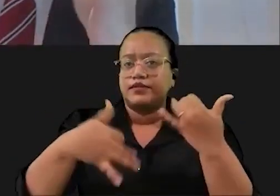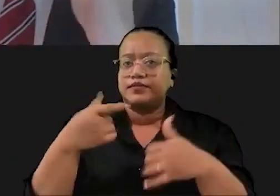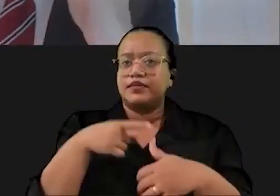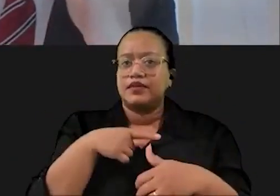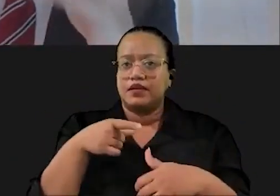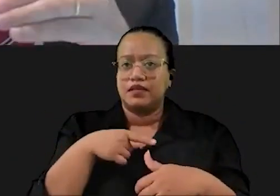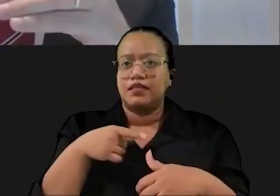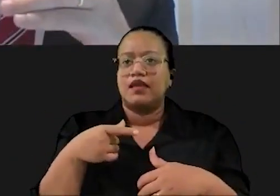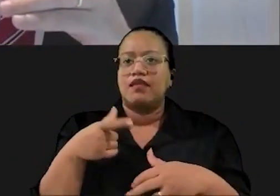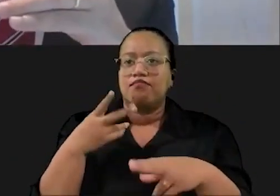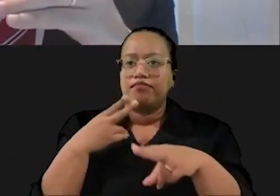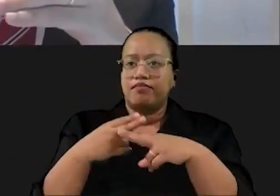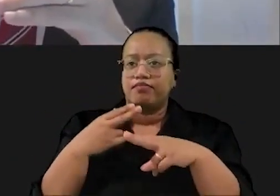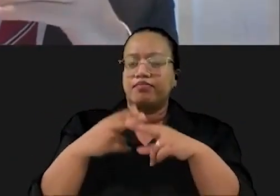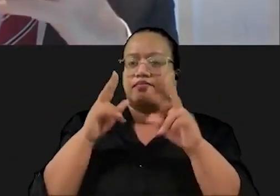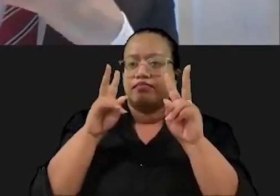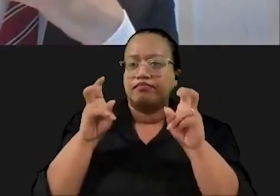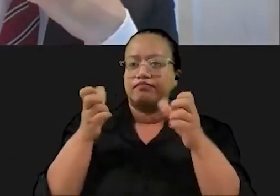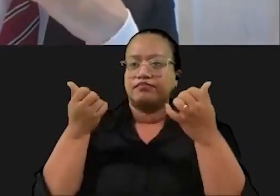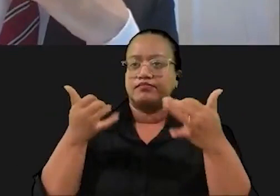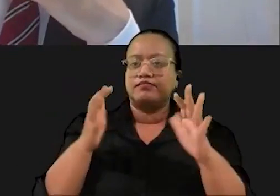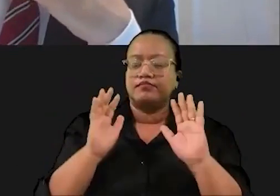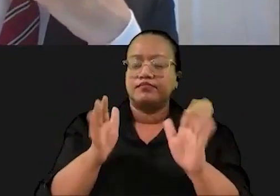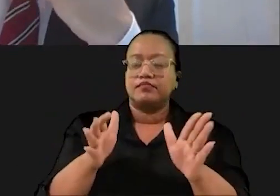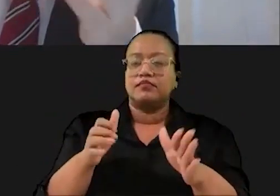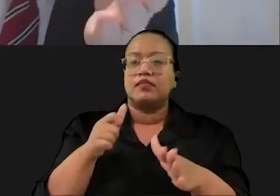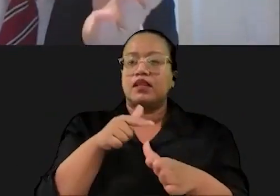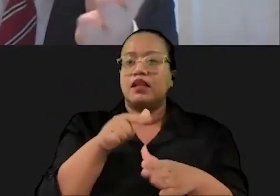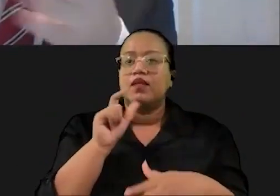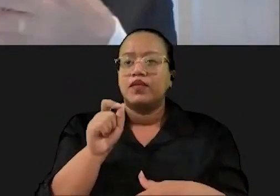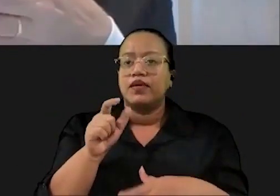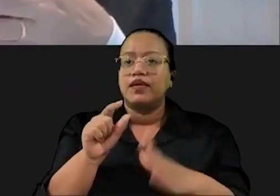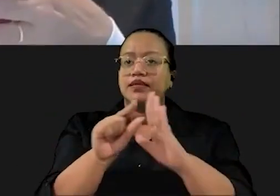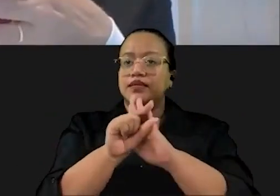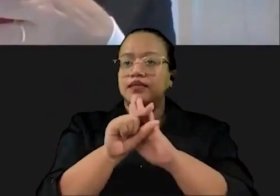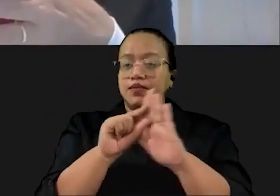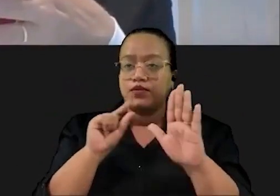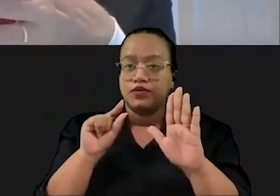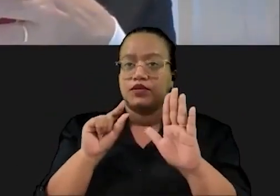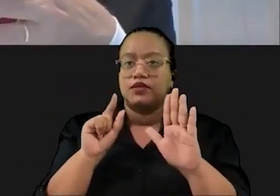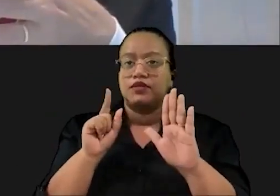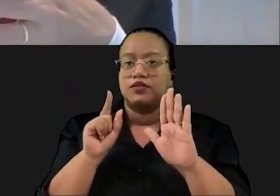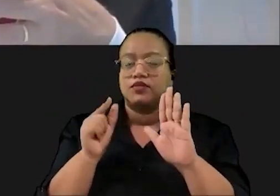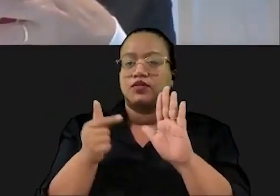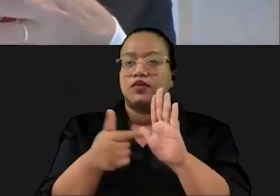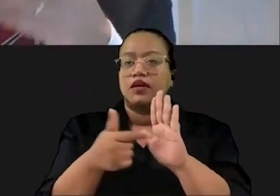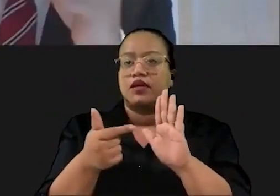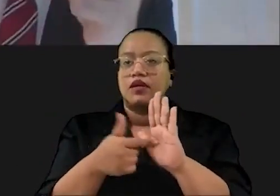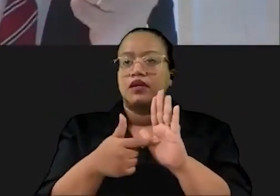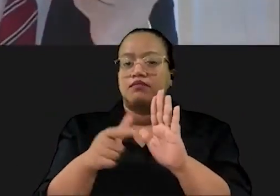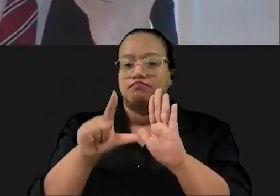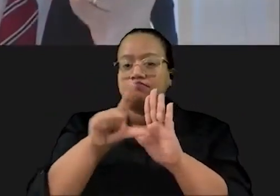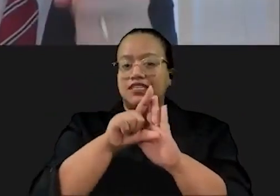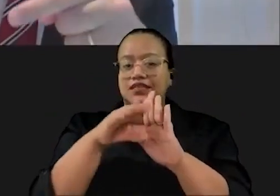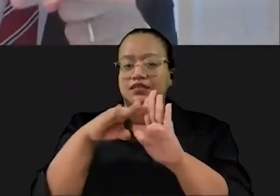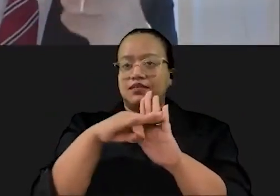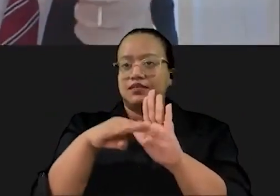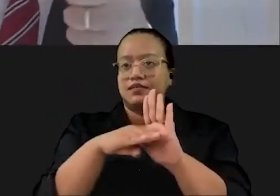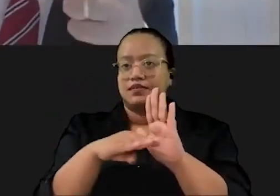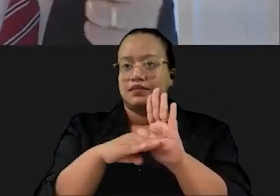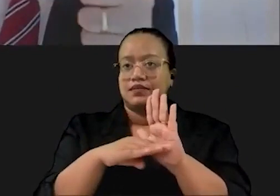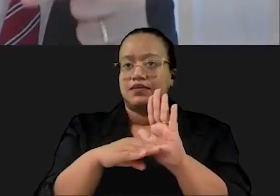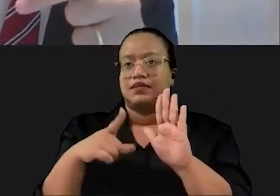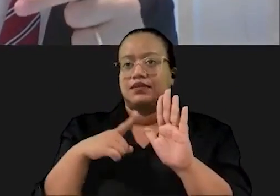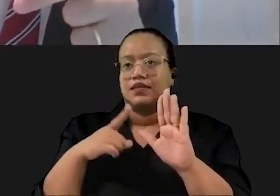desse processo, era relacionado uma lista de processos remetido para a representação judicial da Caixa. Dentre aqueles